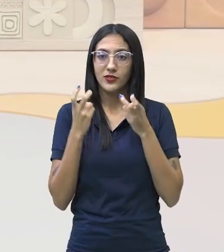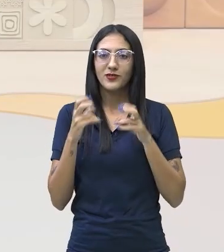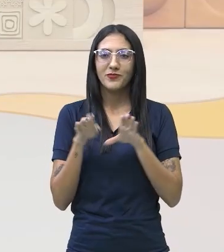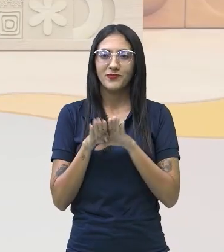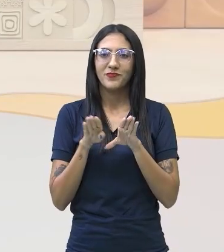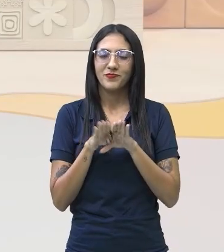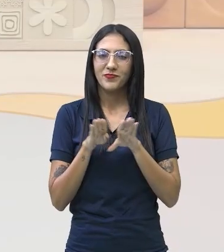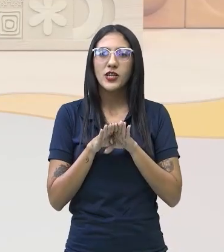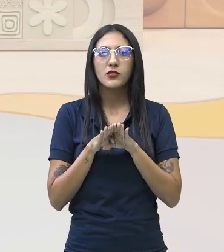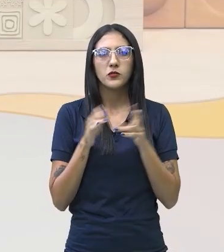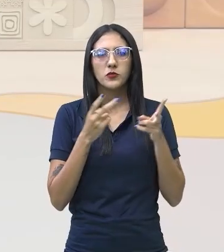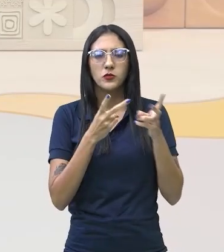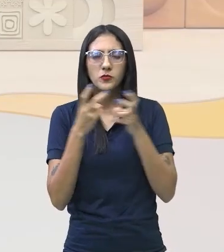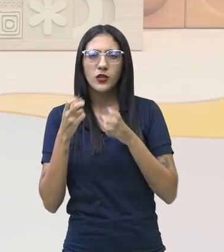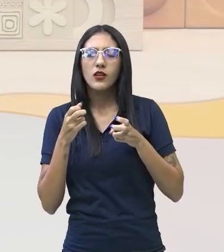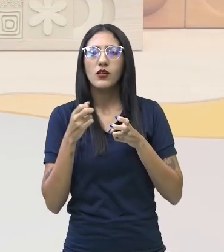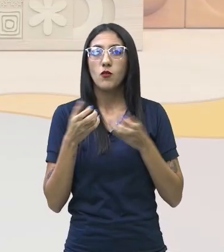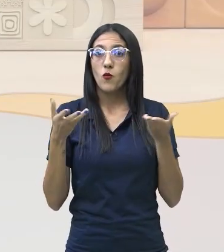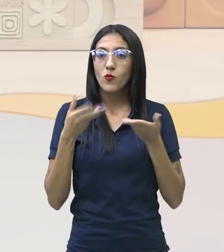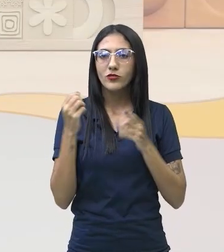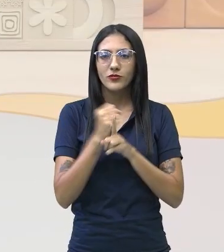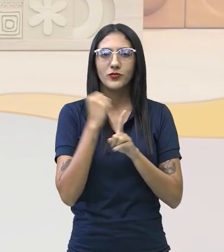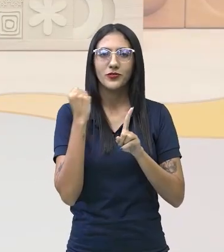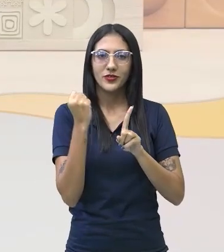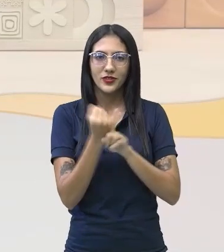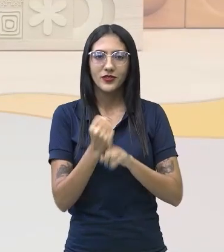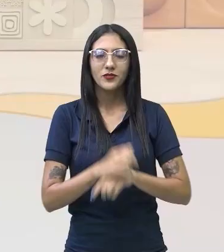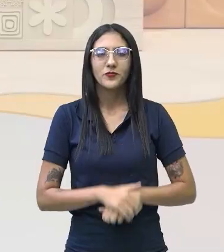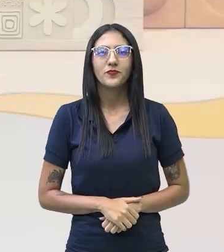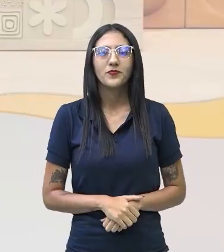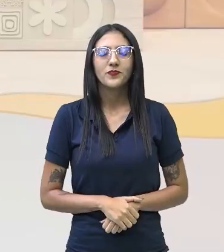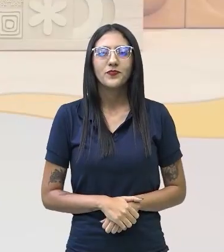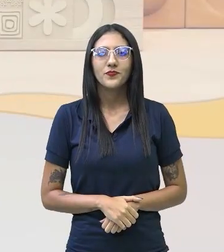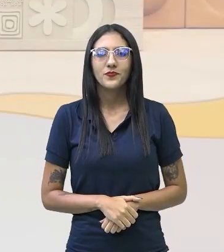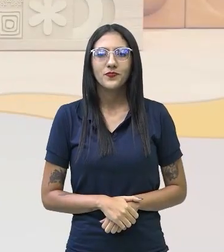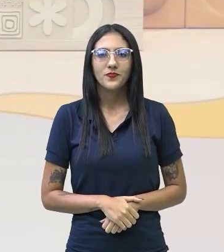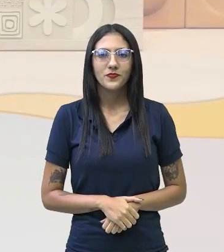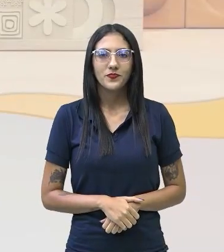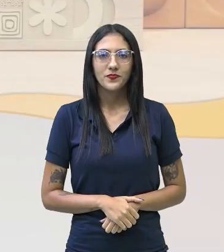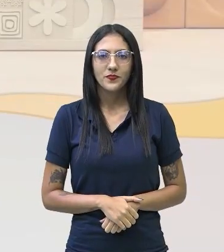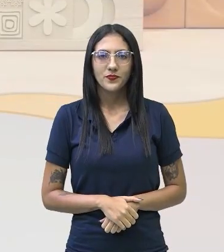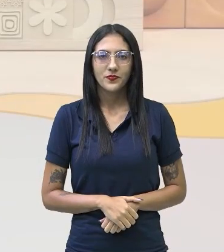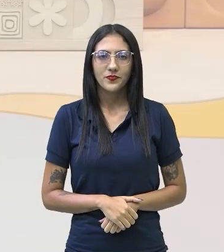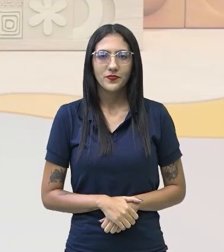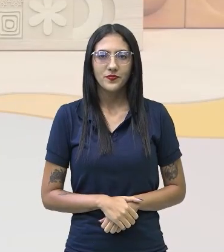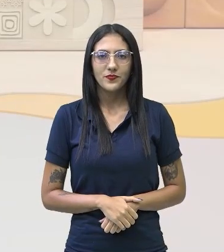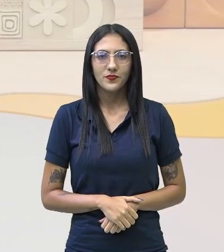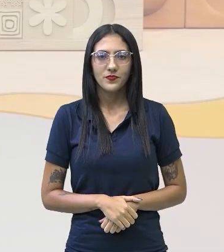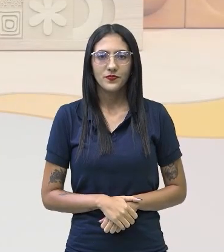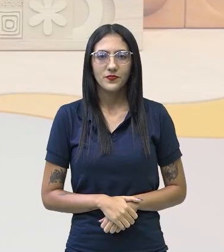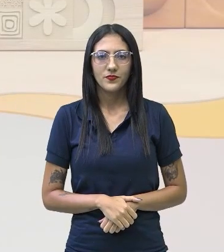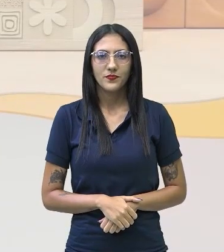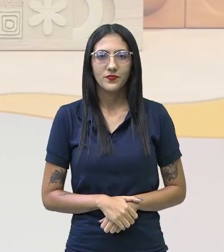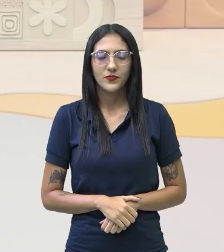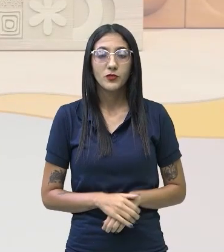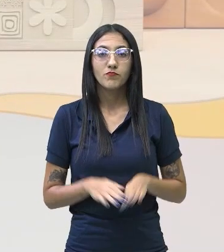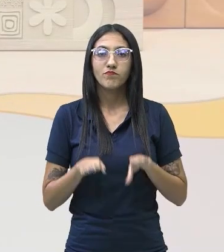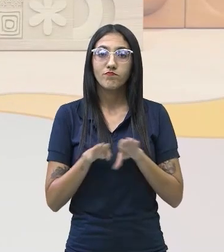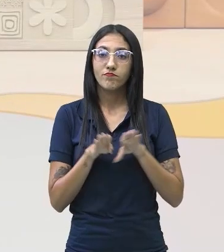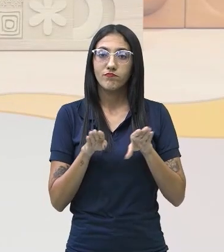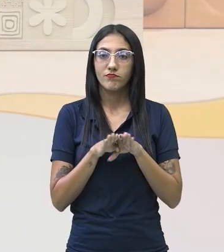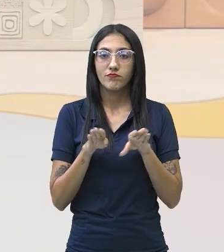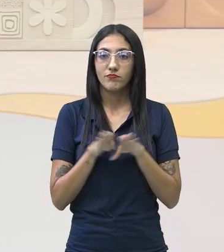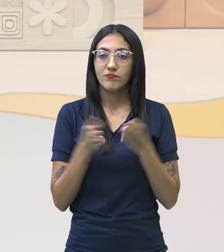tempo na nossa sociedade atual, tá? Então, olha só, trago para vocês também, para a gente, então, falar um pouco,